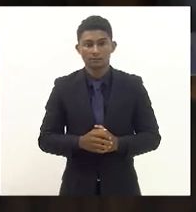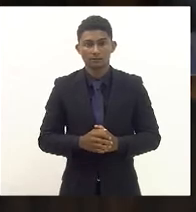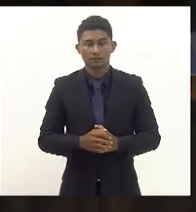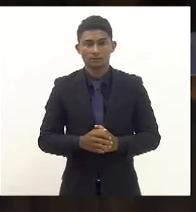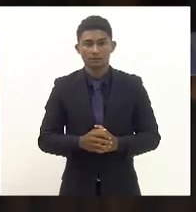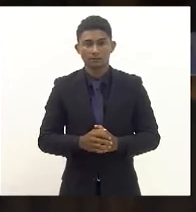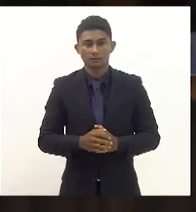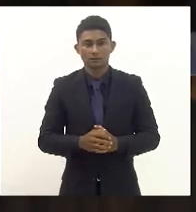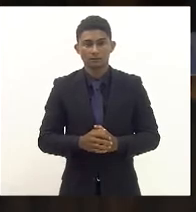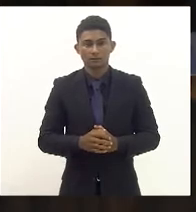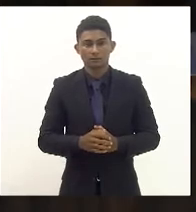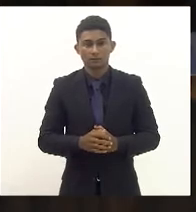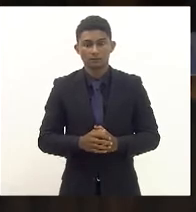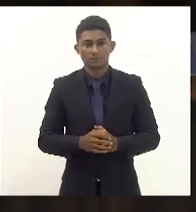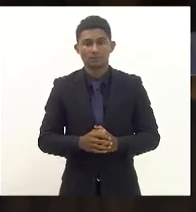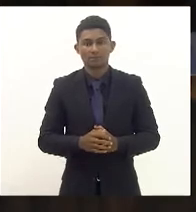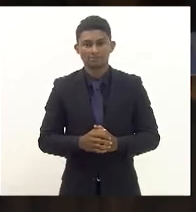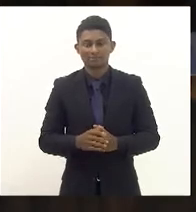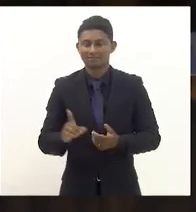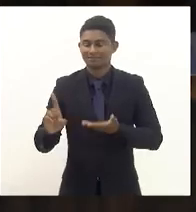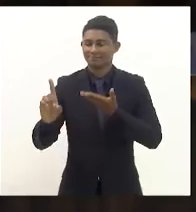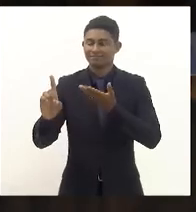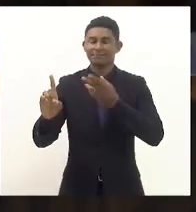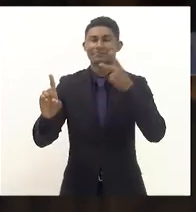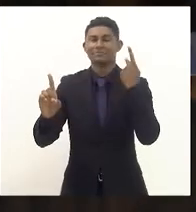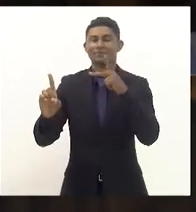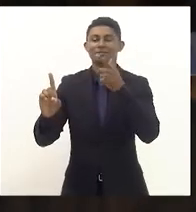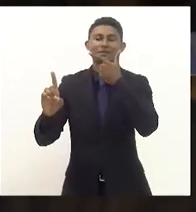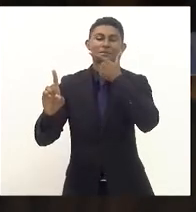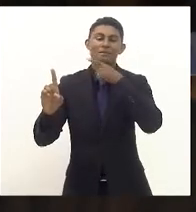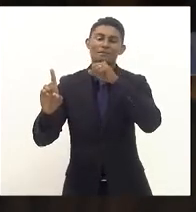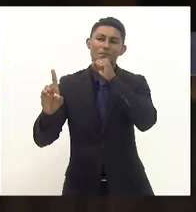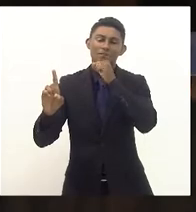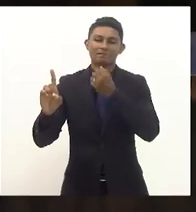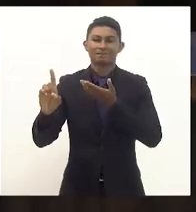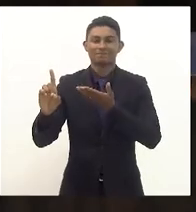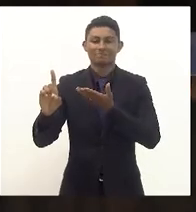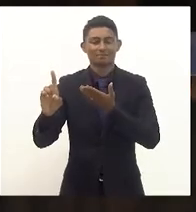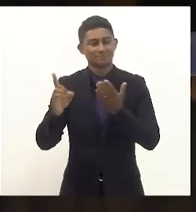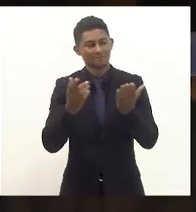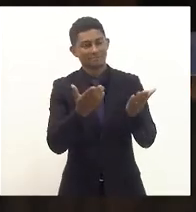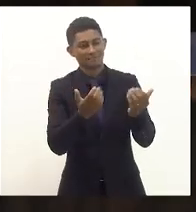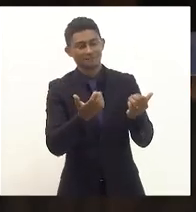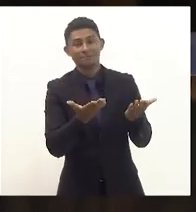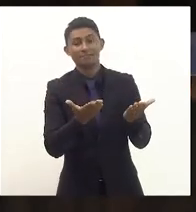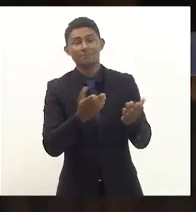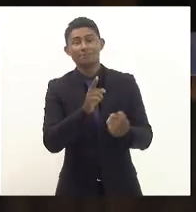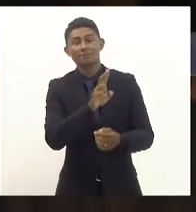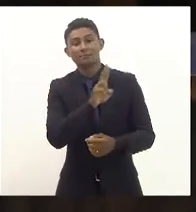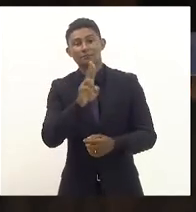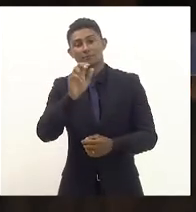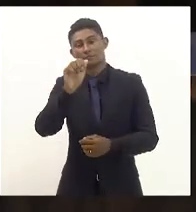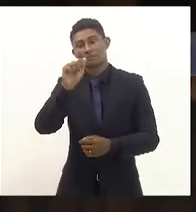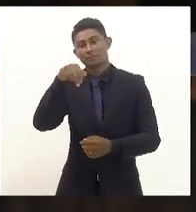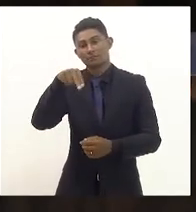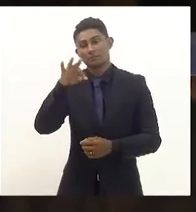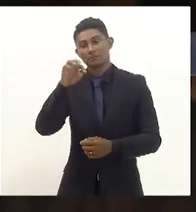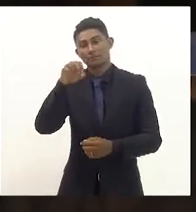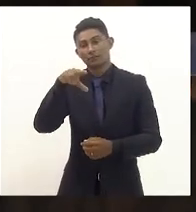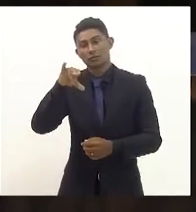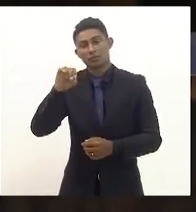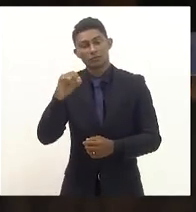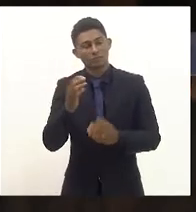e o pai do nosso homenageado o senhor Antonio Banderas por